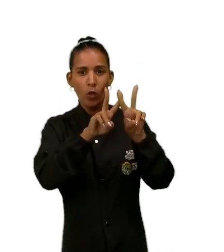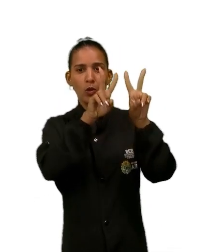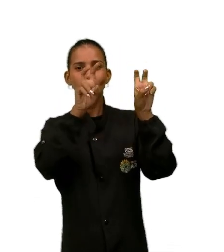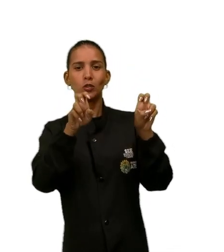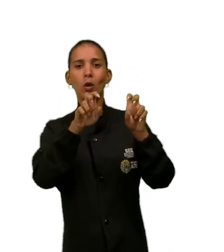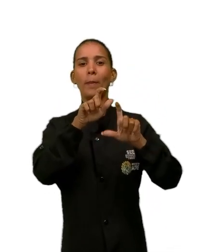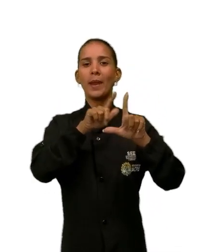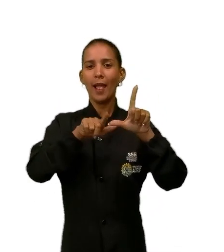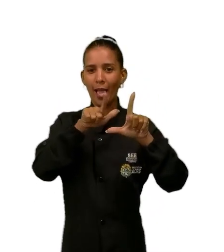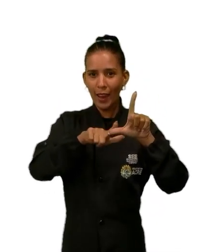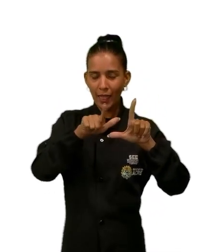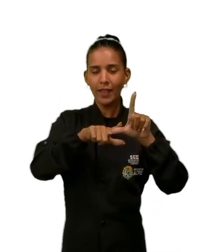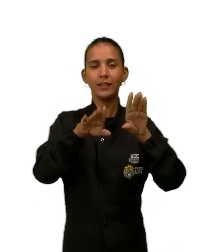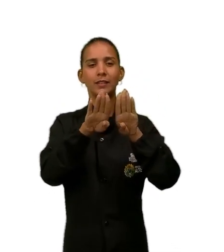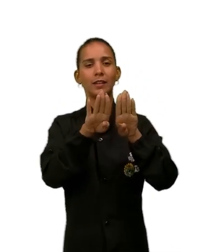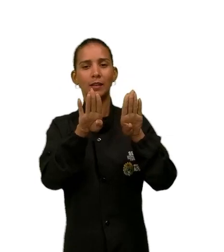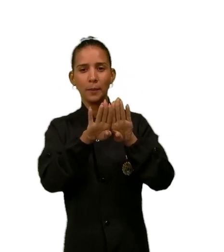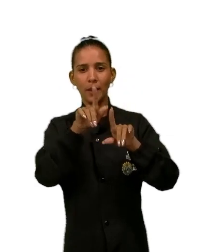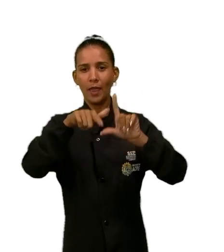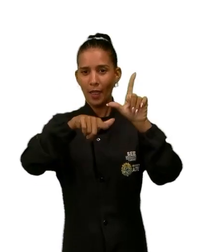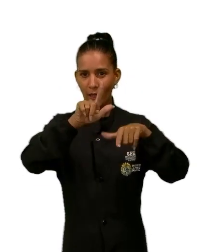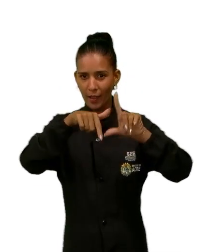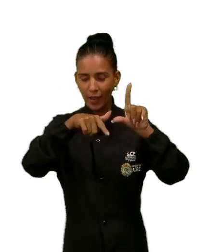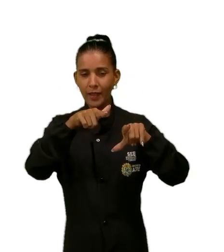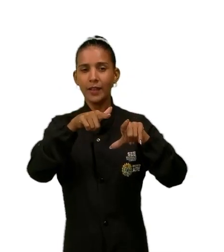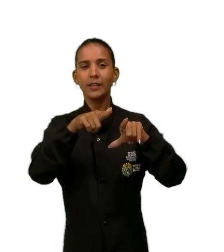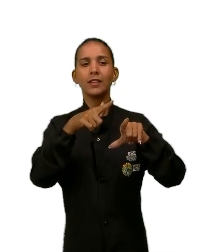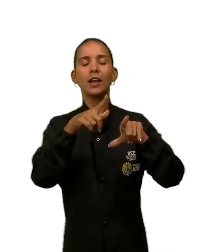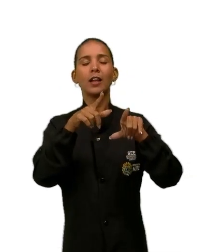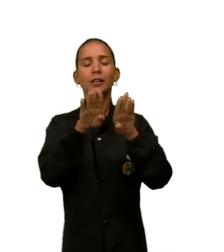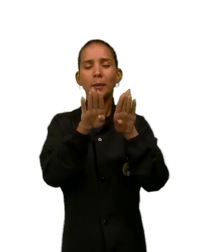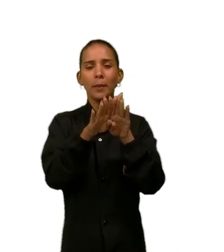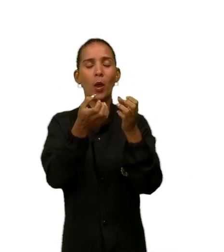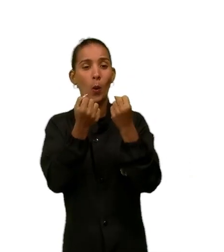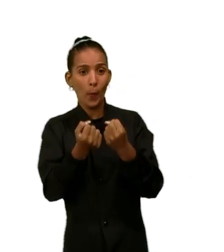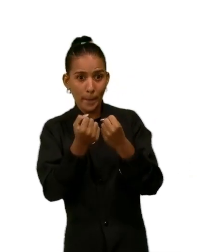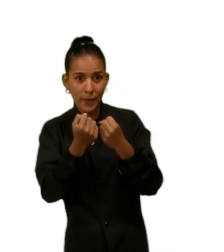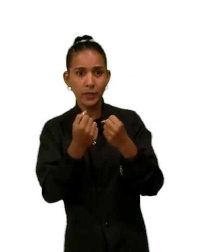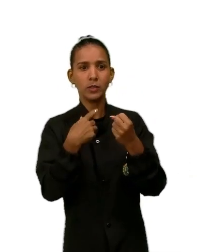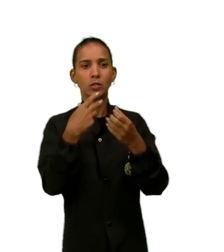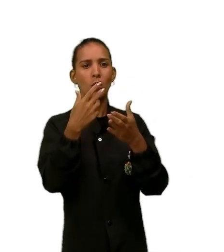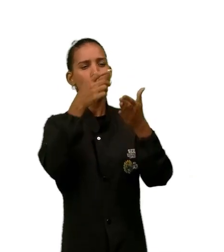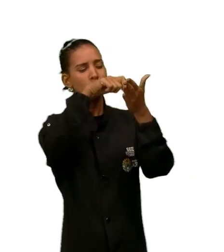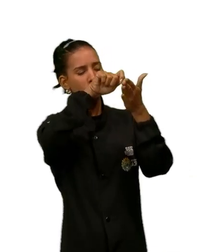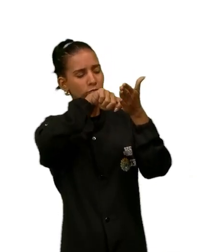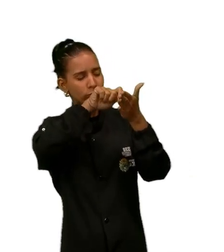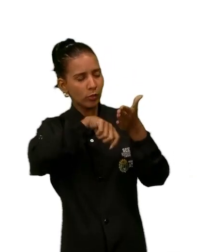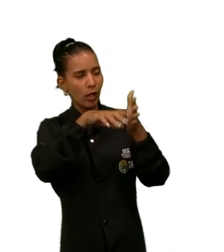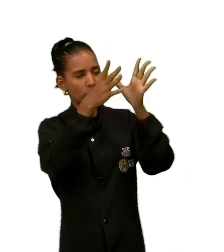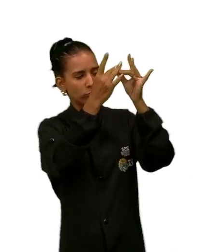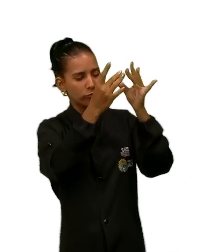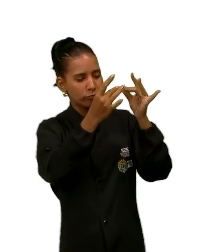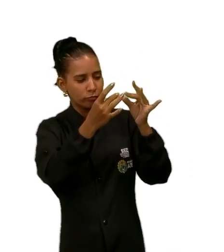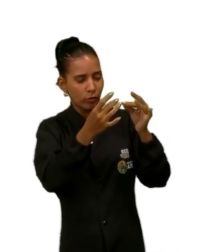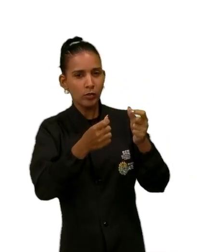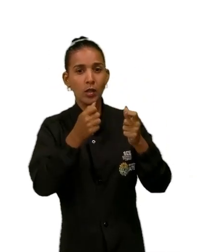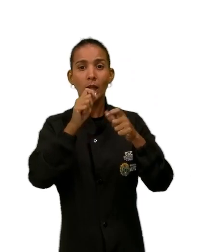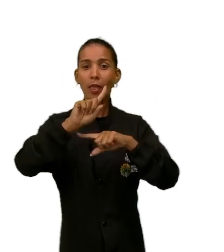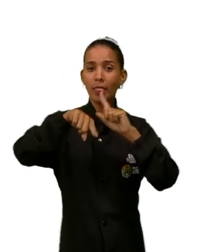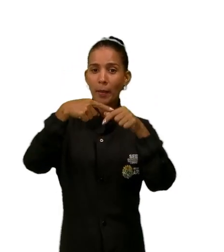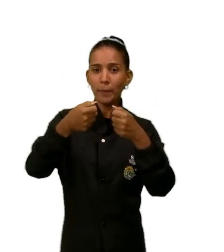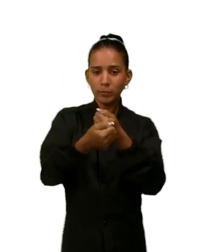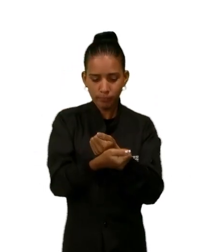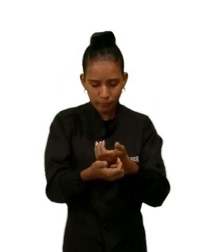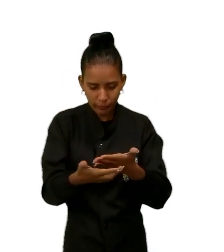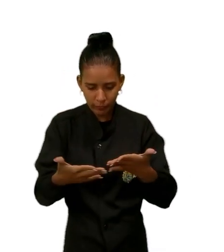atômica, juntamente ali com suas propriedades químicas e físicas. Então, ele colocou essas cartas ali na mesa e foi